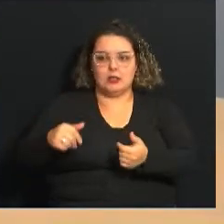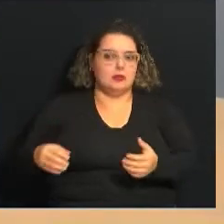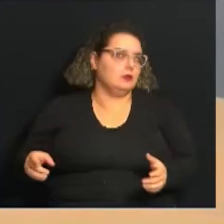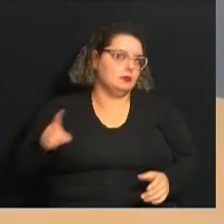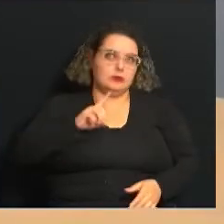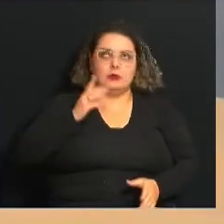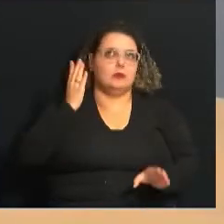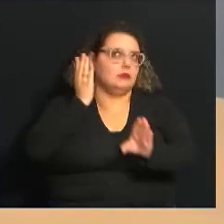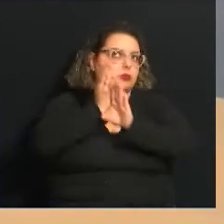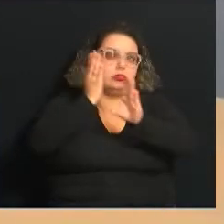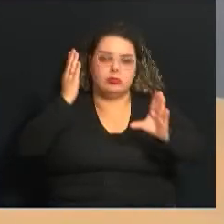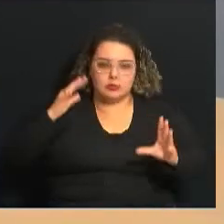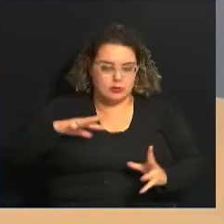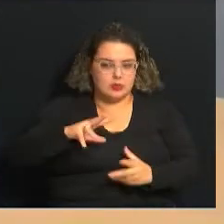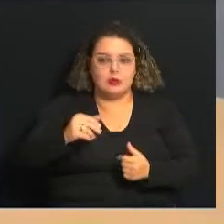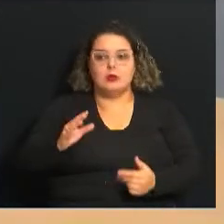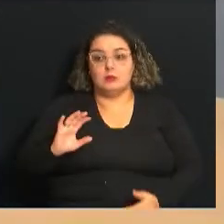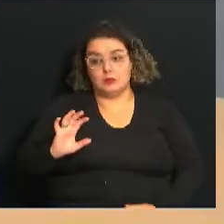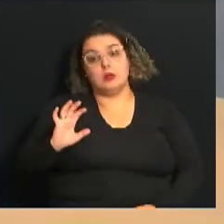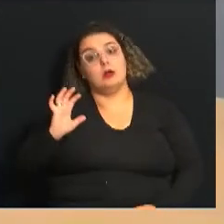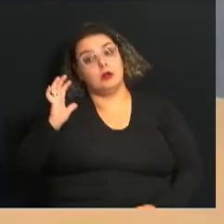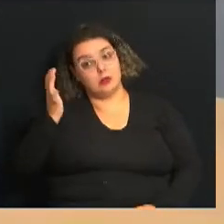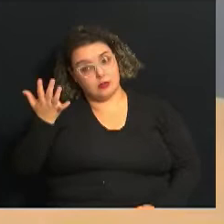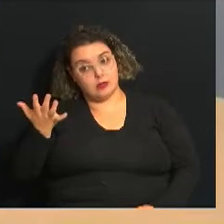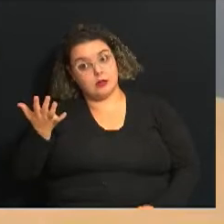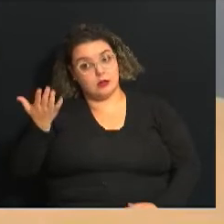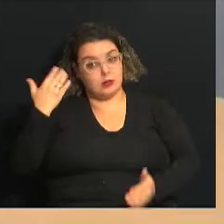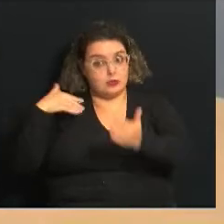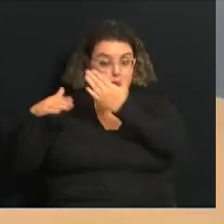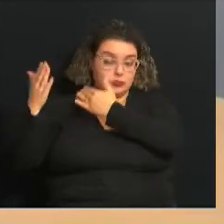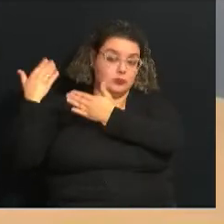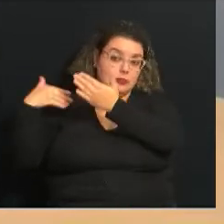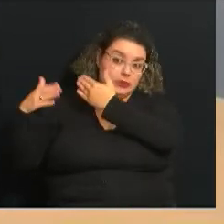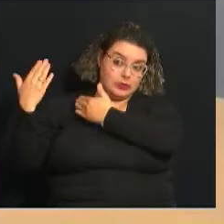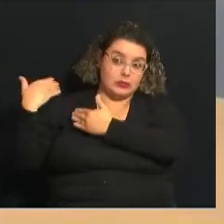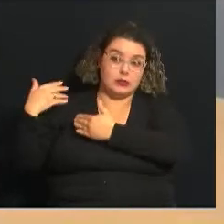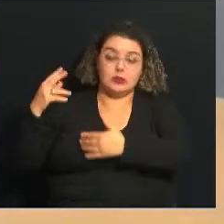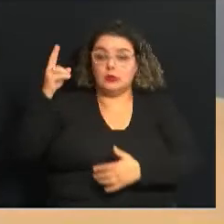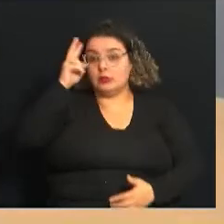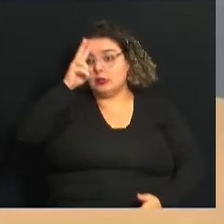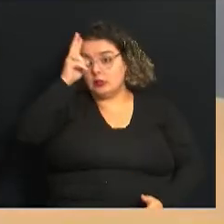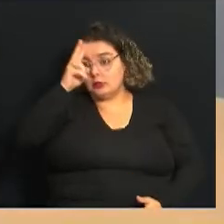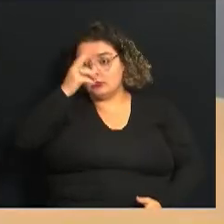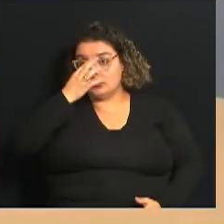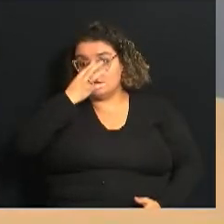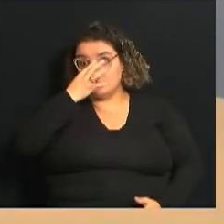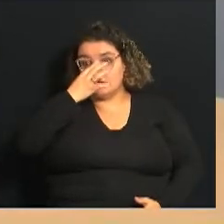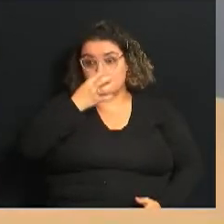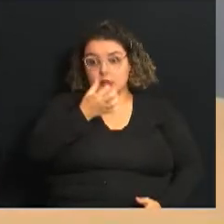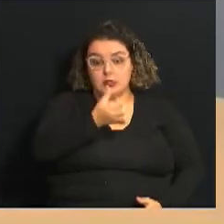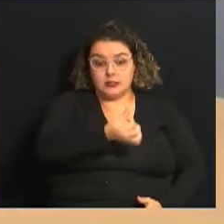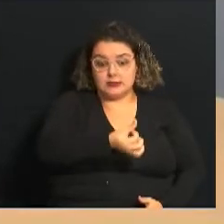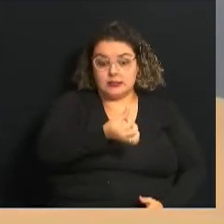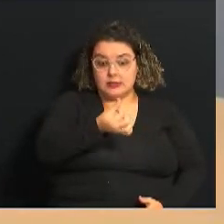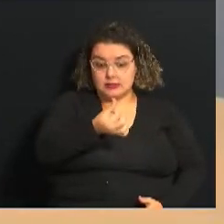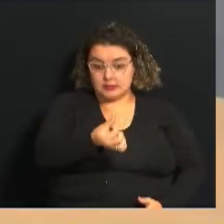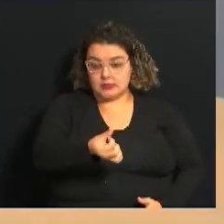eu disse, isso é raro, mas aconteceu com frequência no passado. Basta lembrar que há 66 milhões de anos, o impacto de um grande asteroide